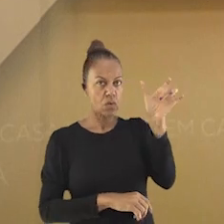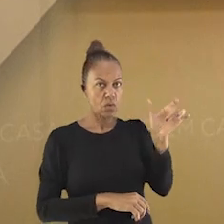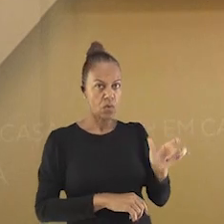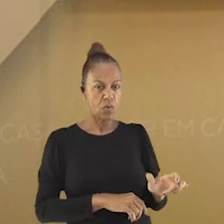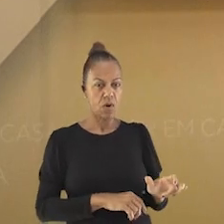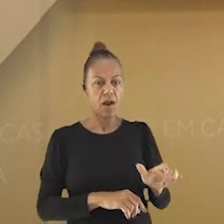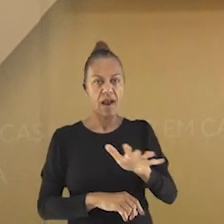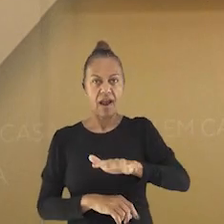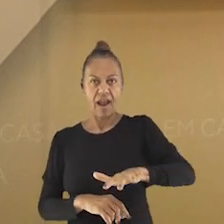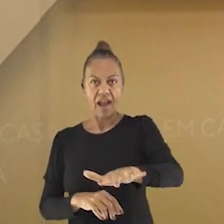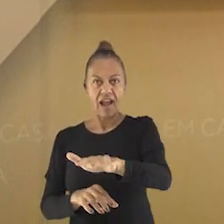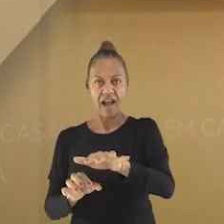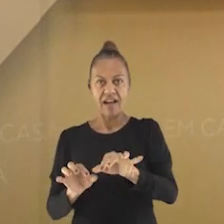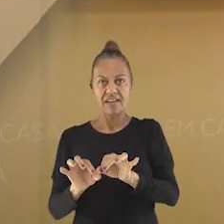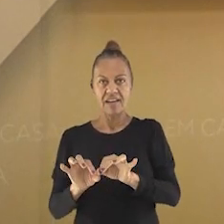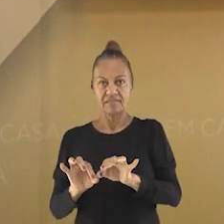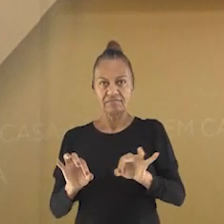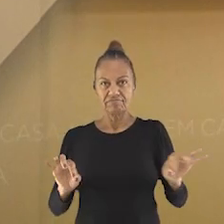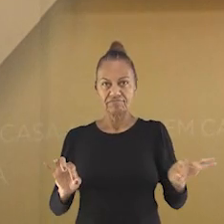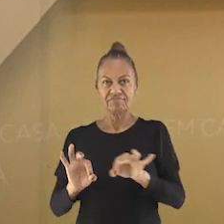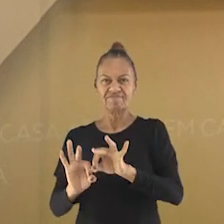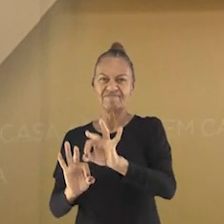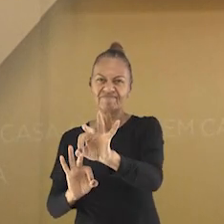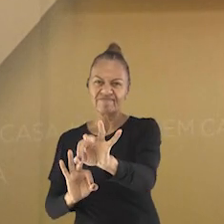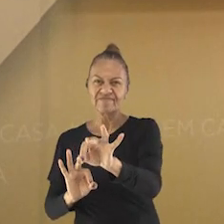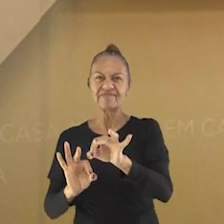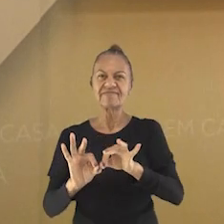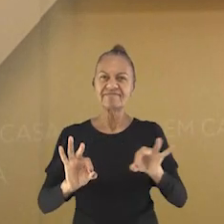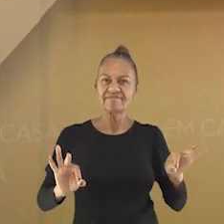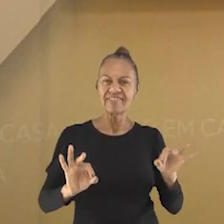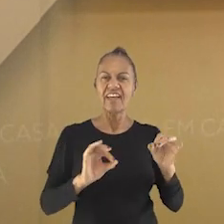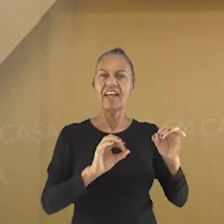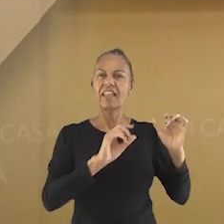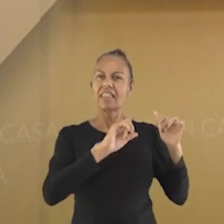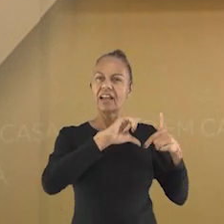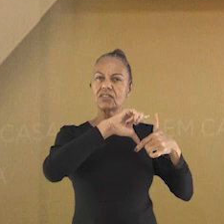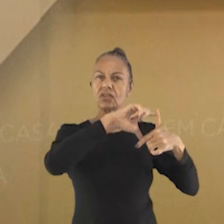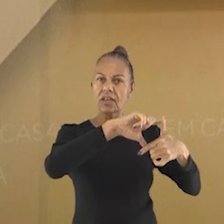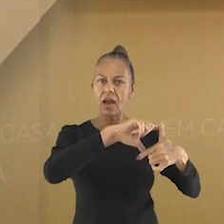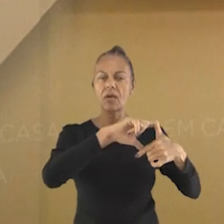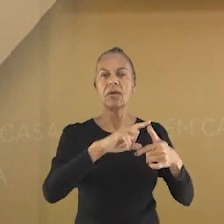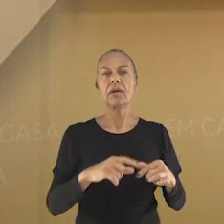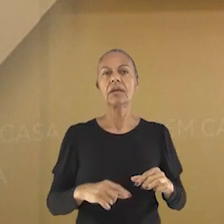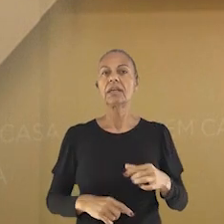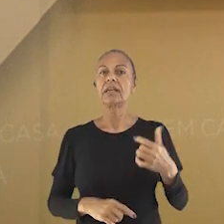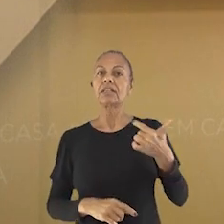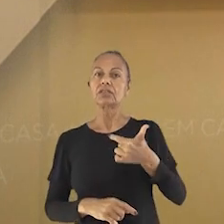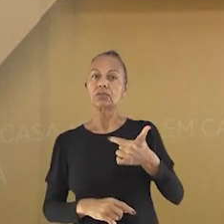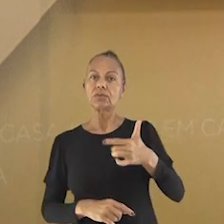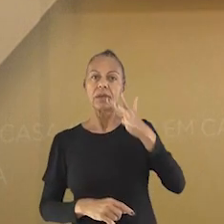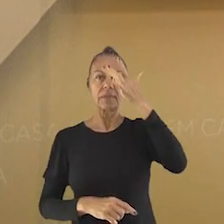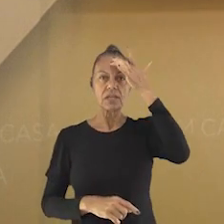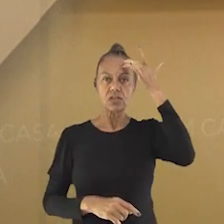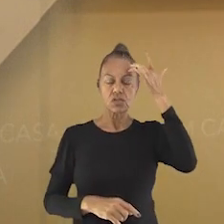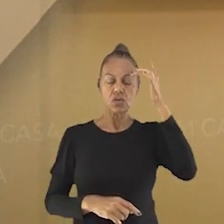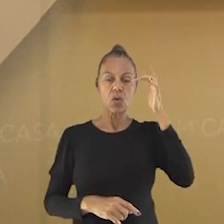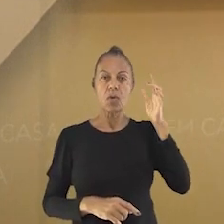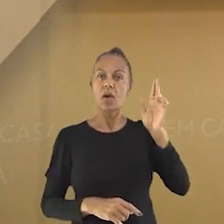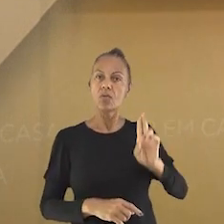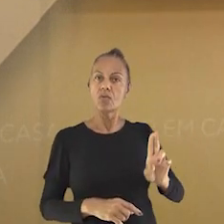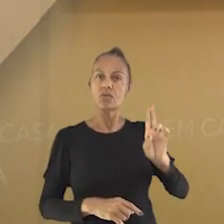imagem? Temos aqui uma pessoa medindo a área da forma